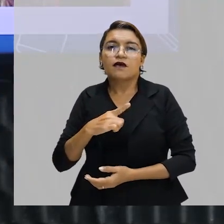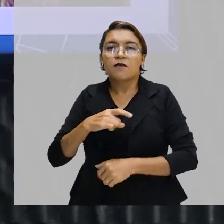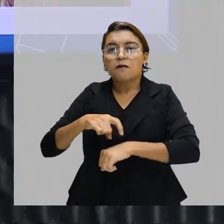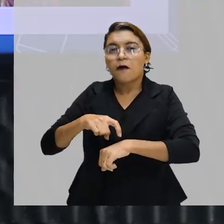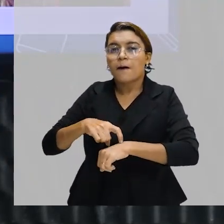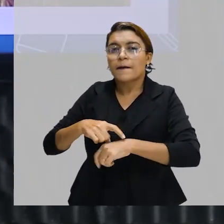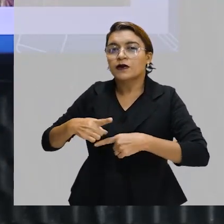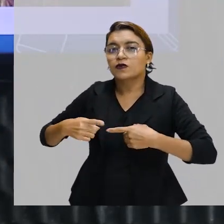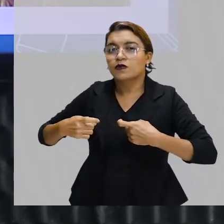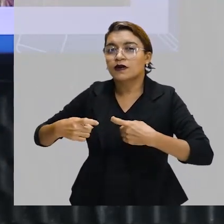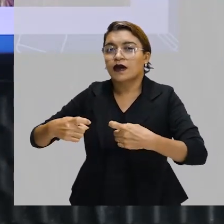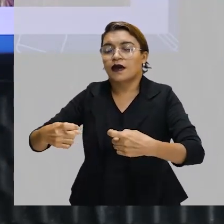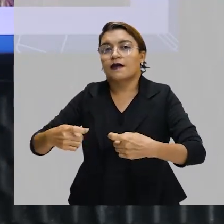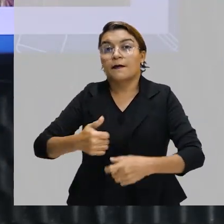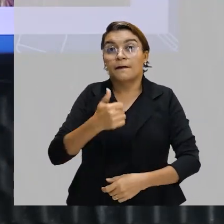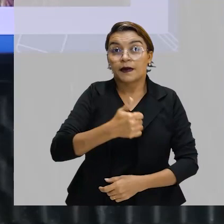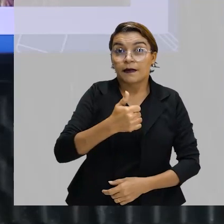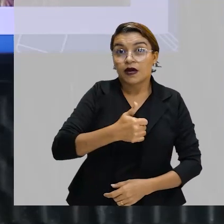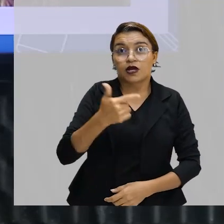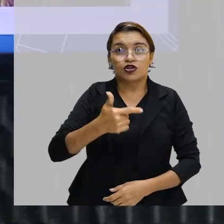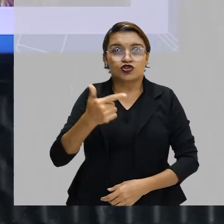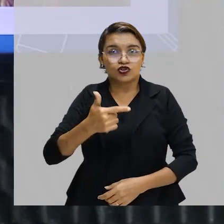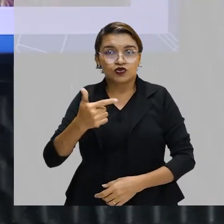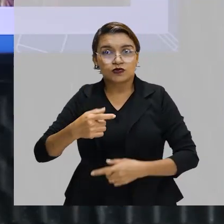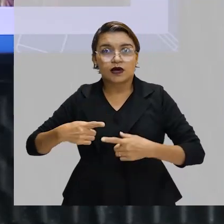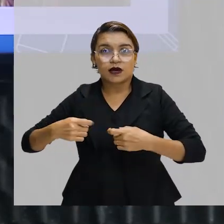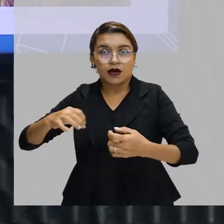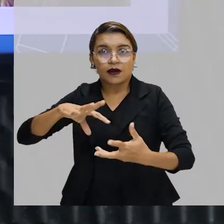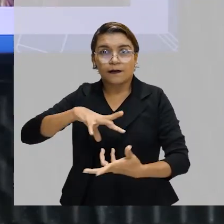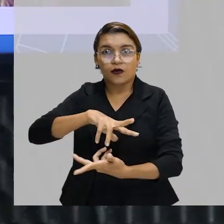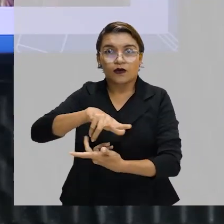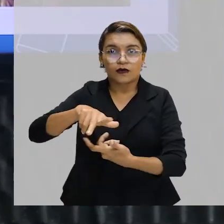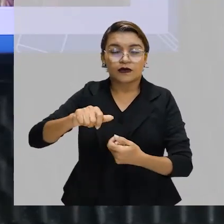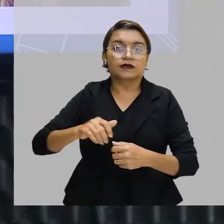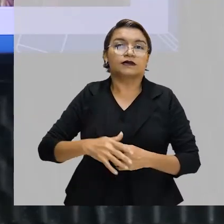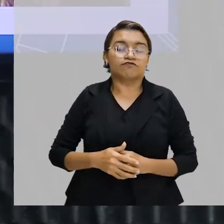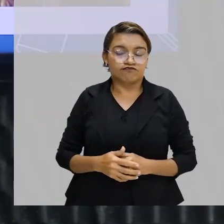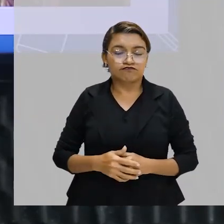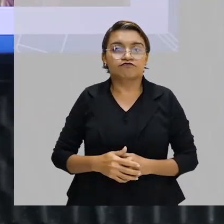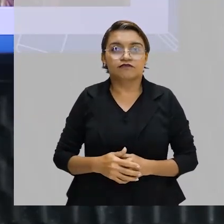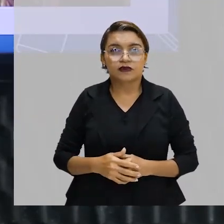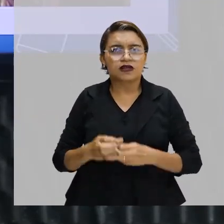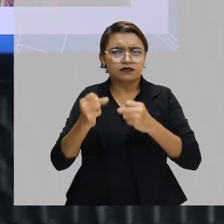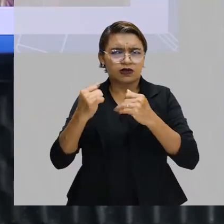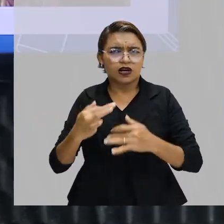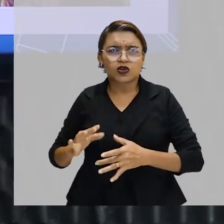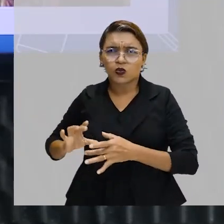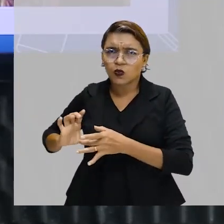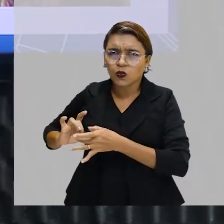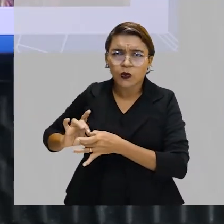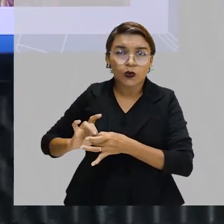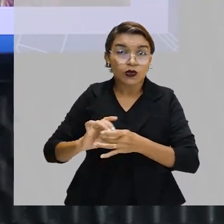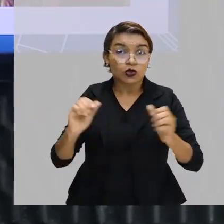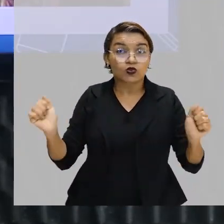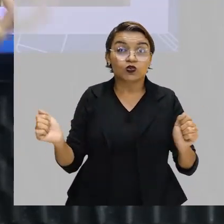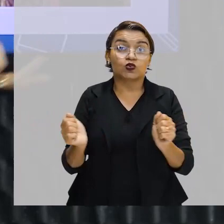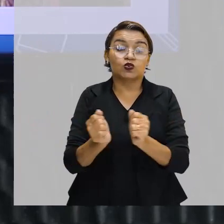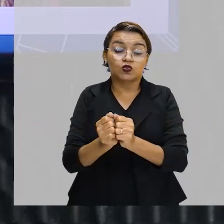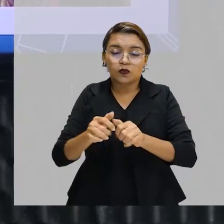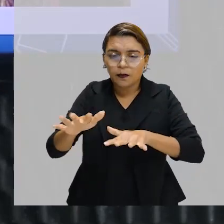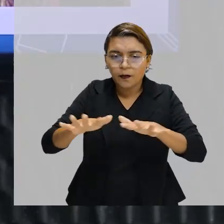Primeira e Segunda Guerra Mundiais, República do Café com Leite, estou falando assim de todo um contexto junto, né? Do